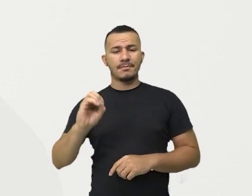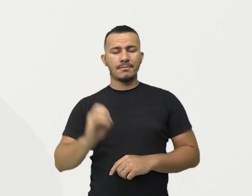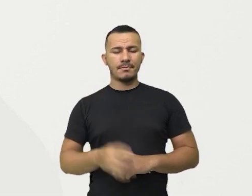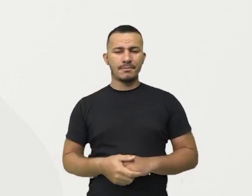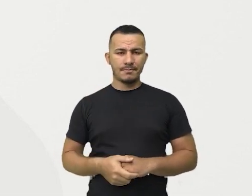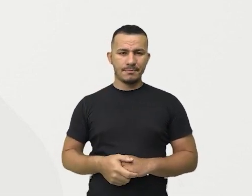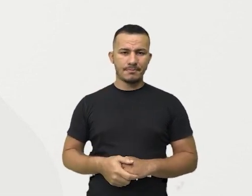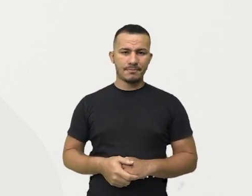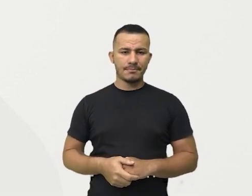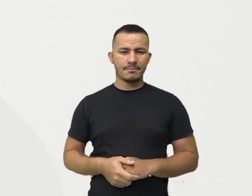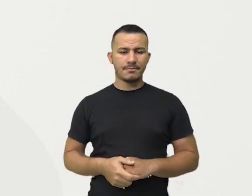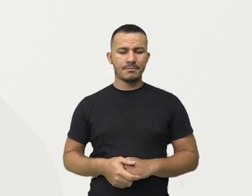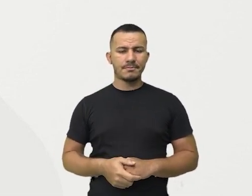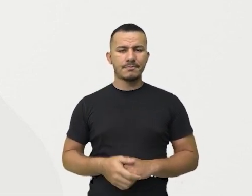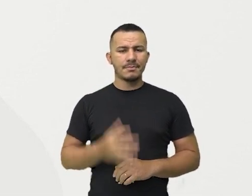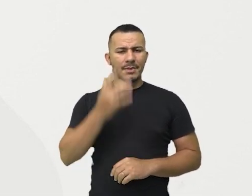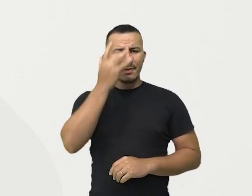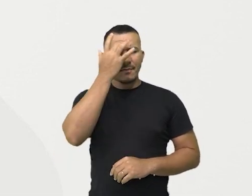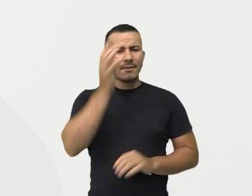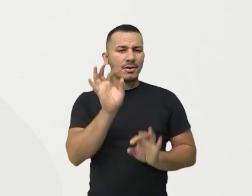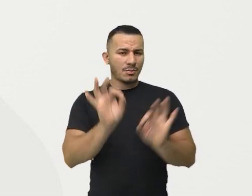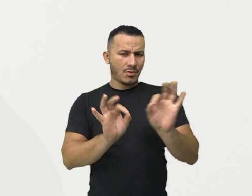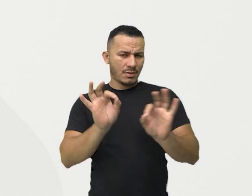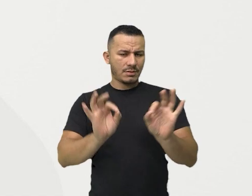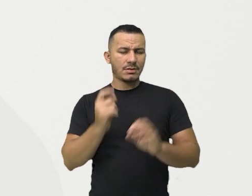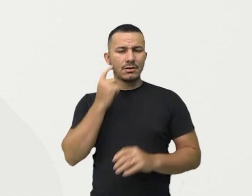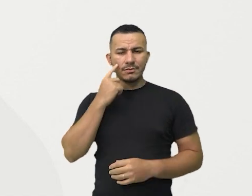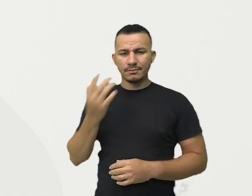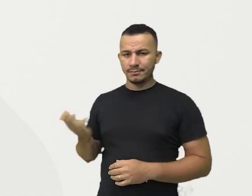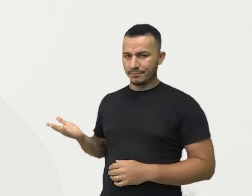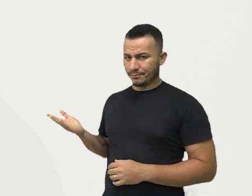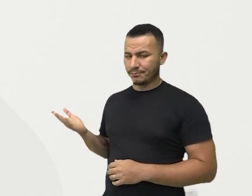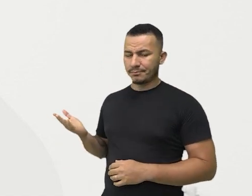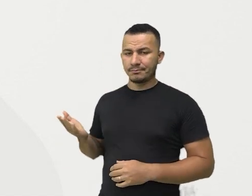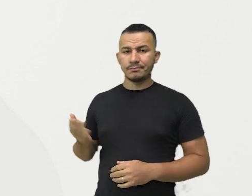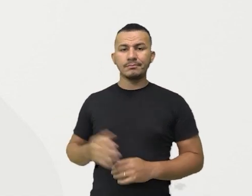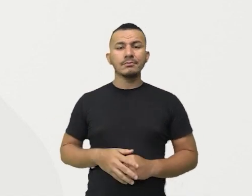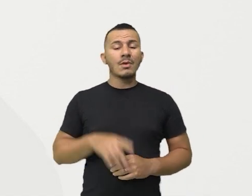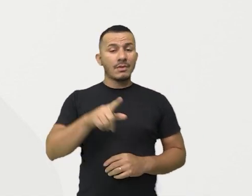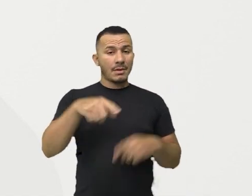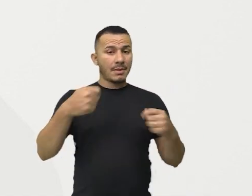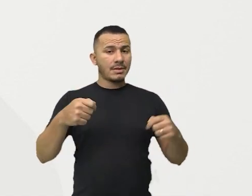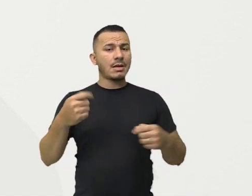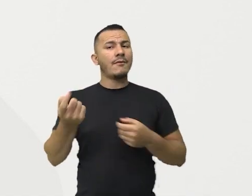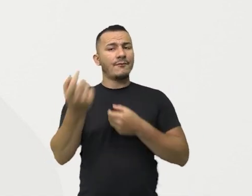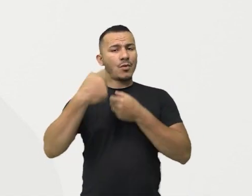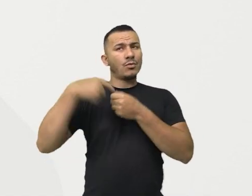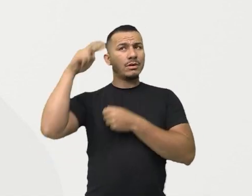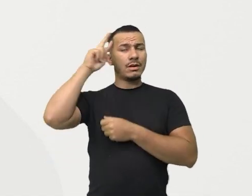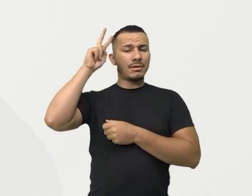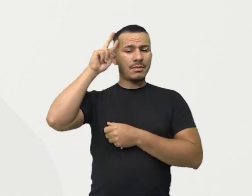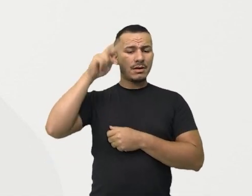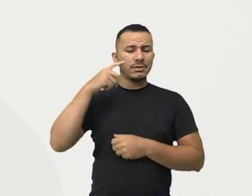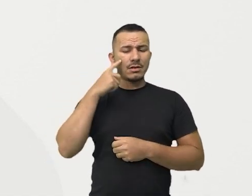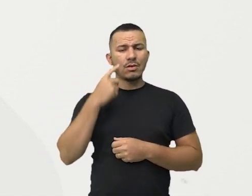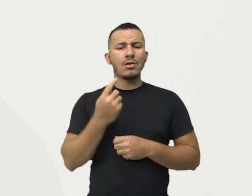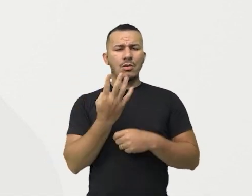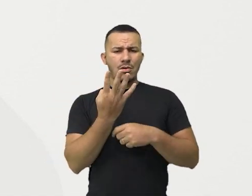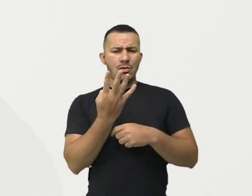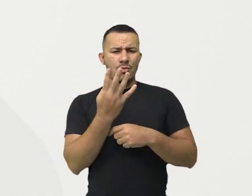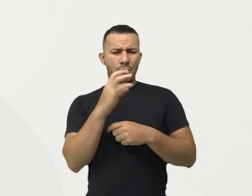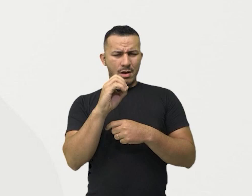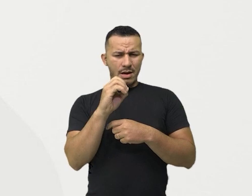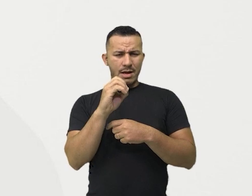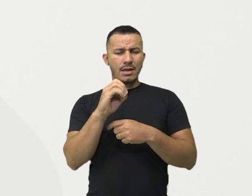40. Olha como é fácil para saber. E aí tu tem que lembrar ó, que embaixo do 40